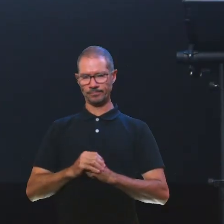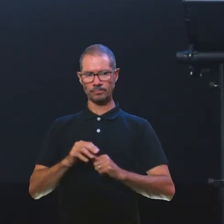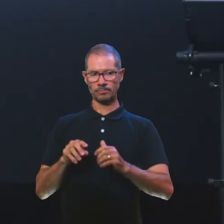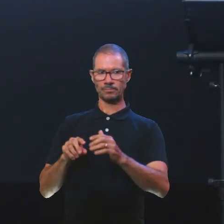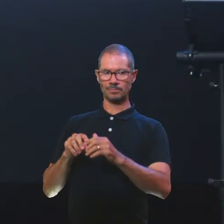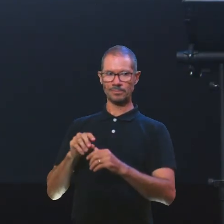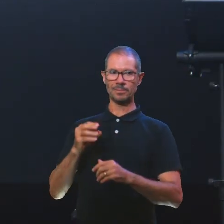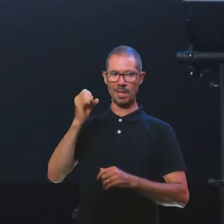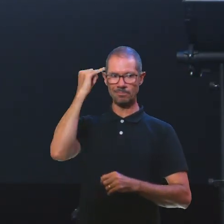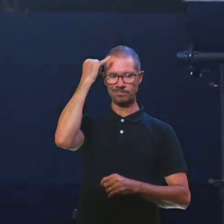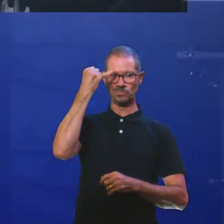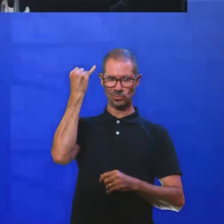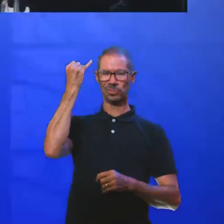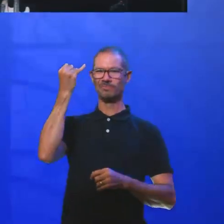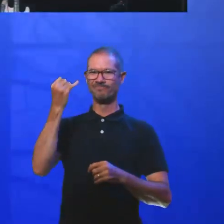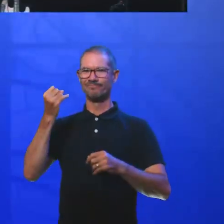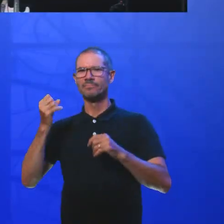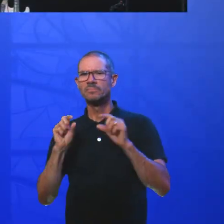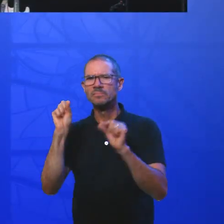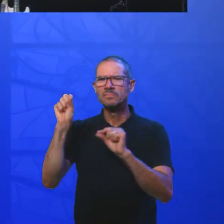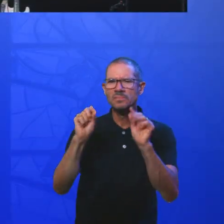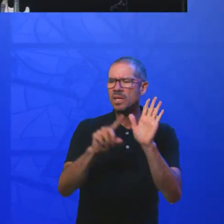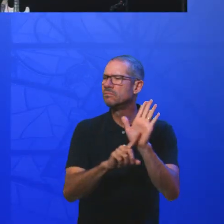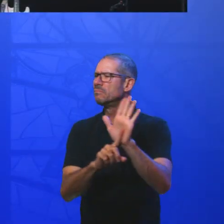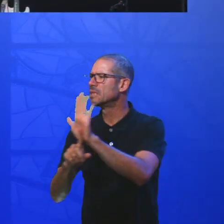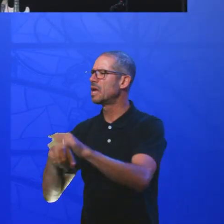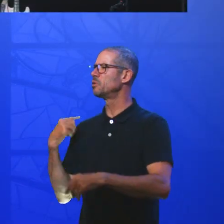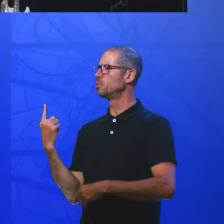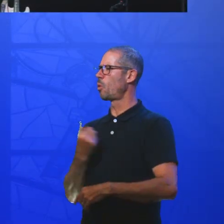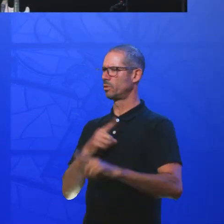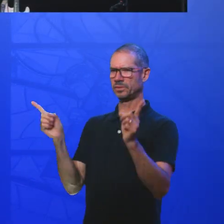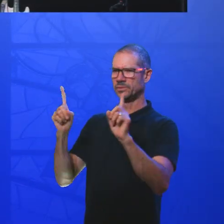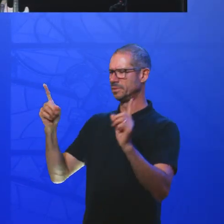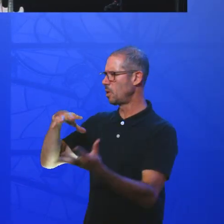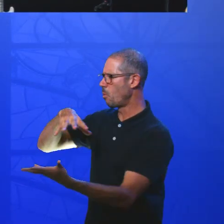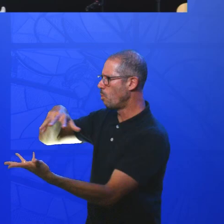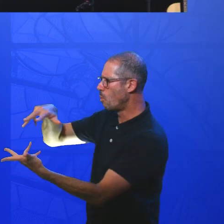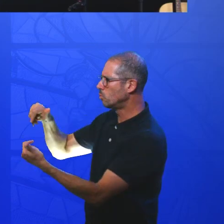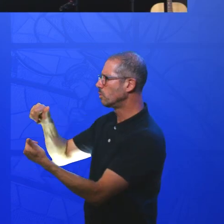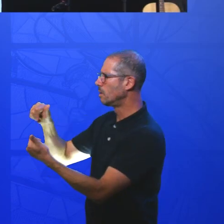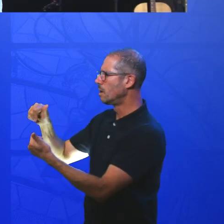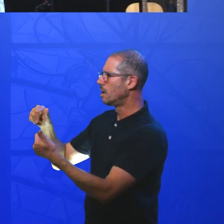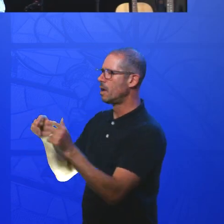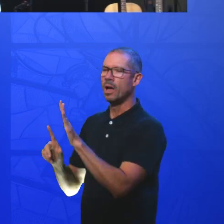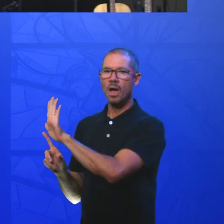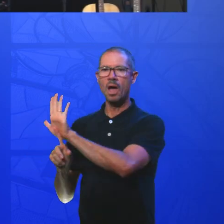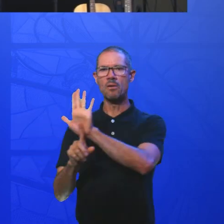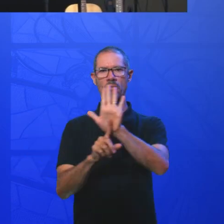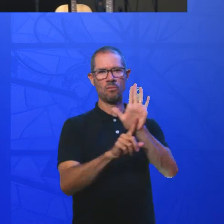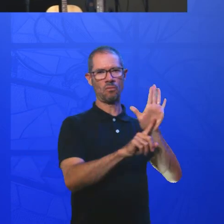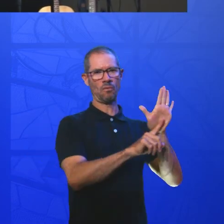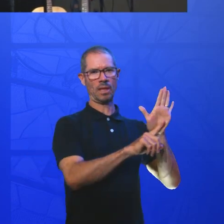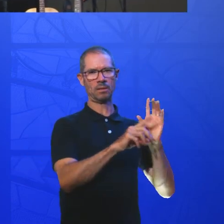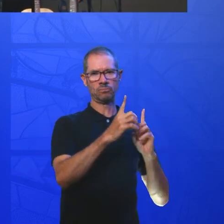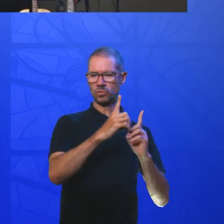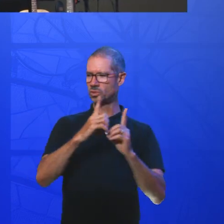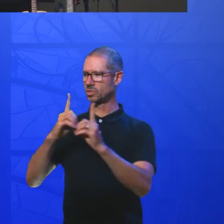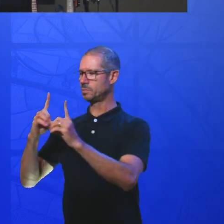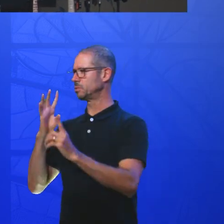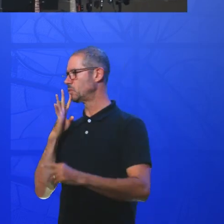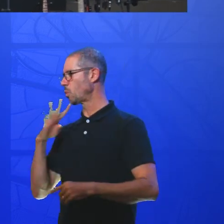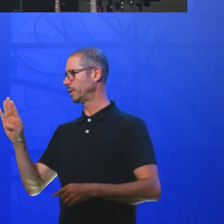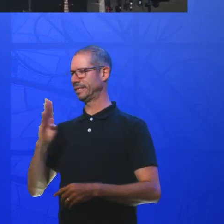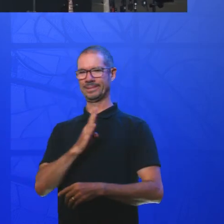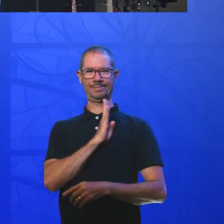pergunta para Jesus: Senhor, mas por que te revelarás a nós e não ao mundo? Isso revela que na verdade ele e os discípulos não conheciam plenamente o